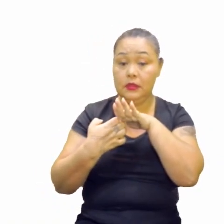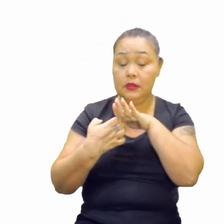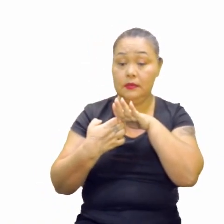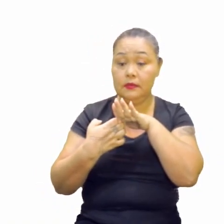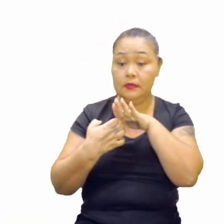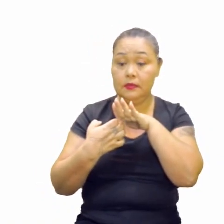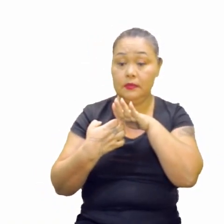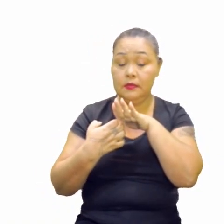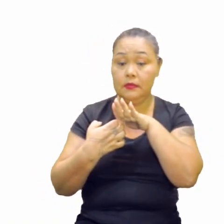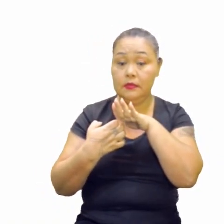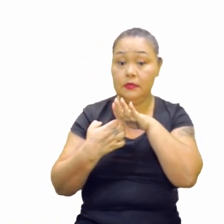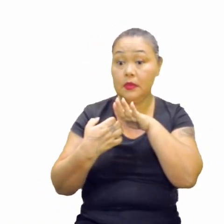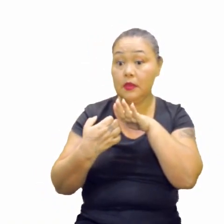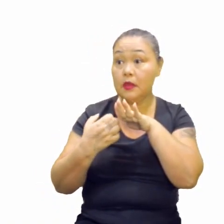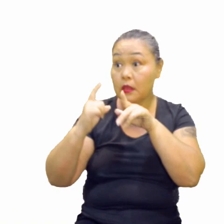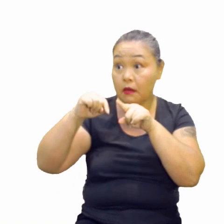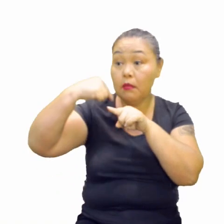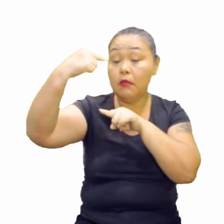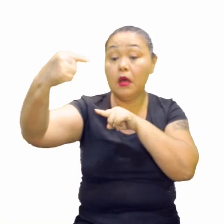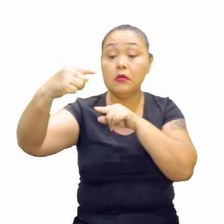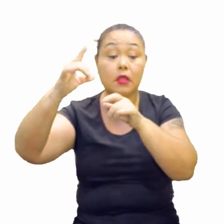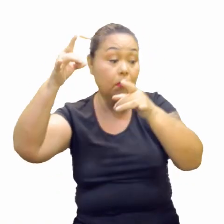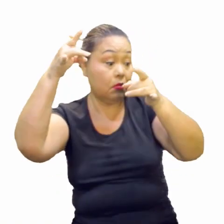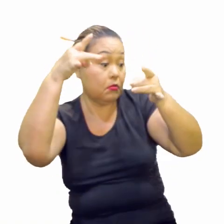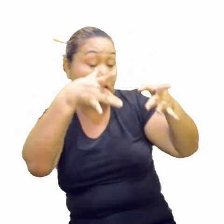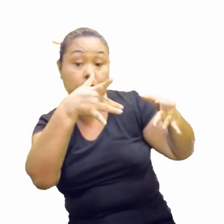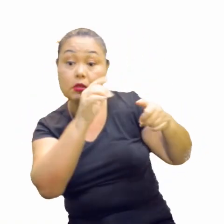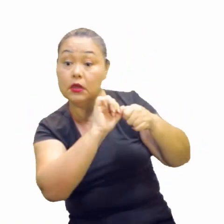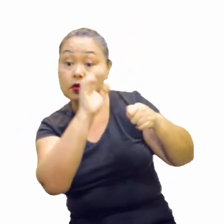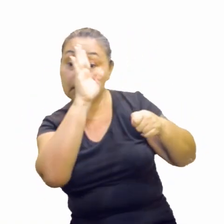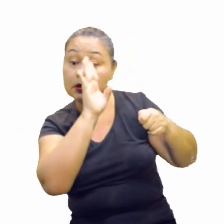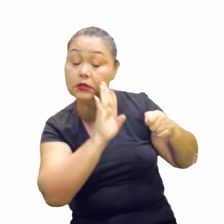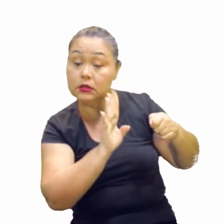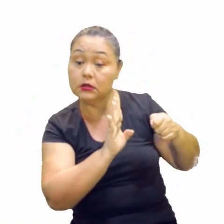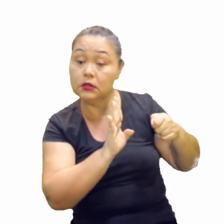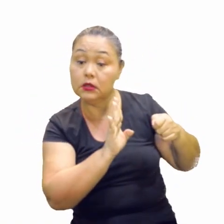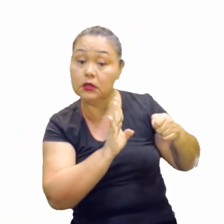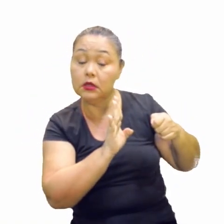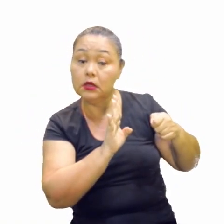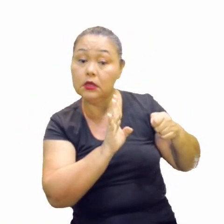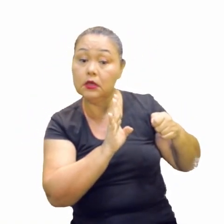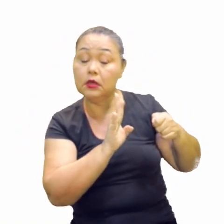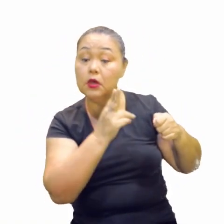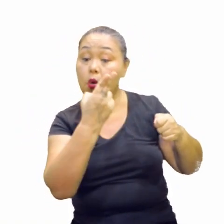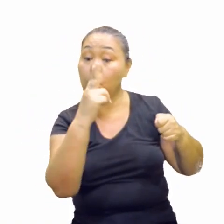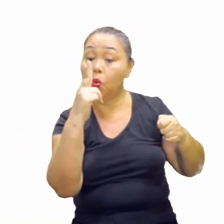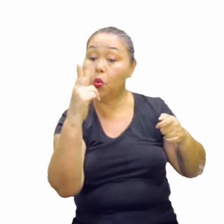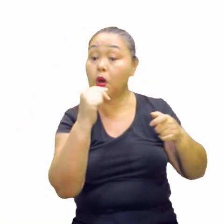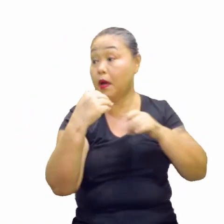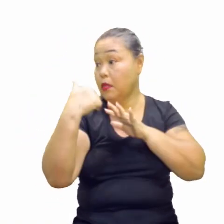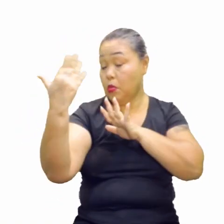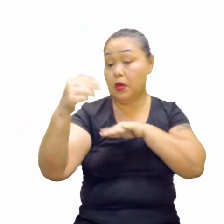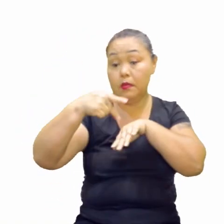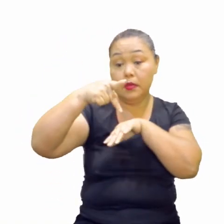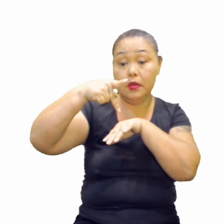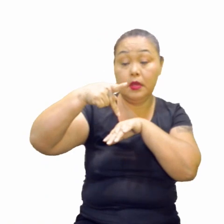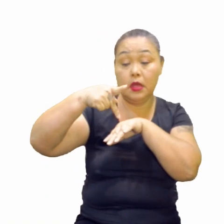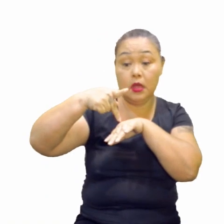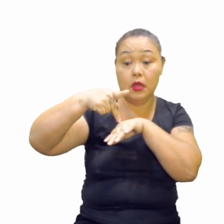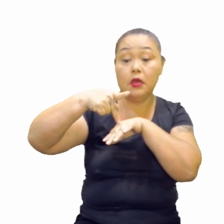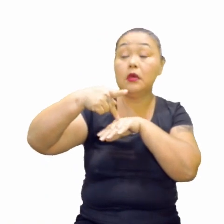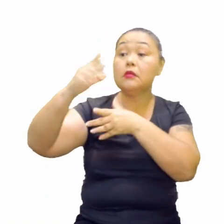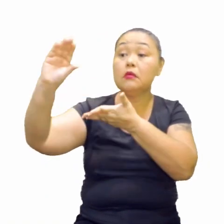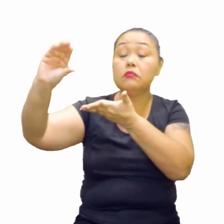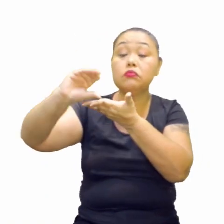estão saindo daqui, estão abandonando. O Uruguai, senhores, aqui do nosso lado, está recebendo brasileiros que